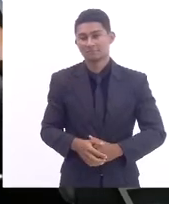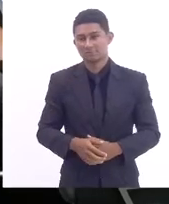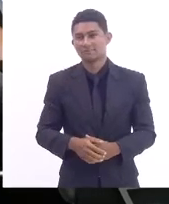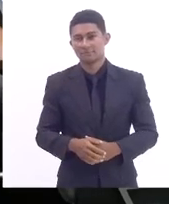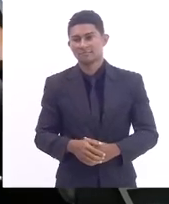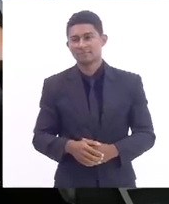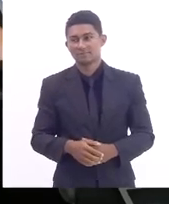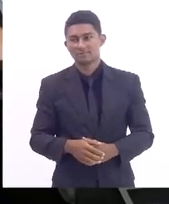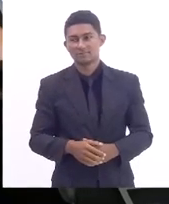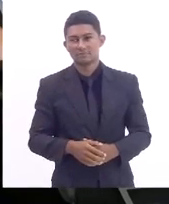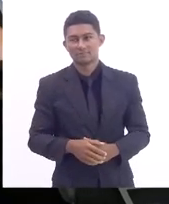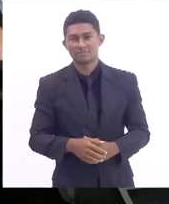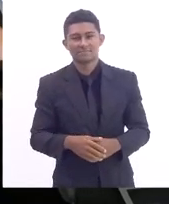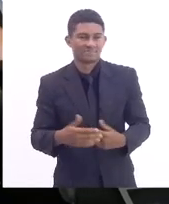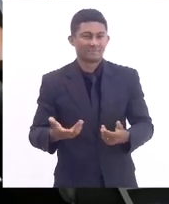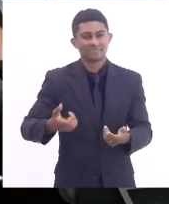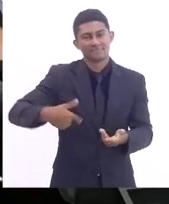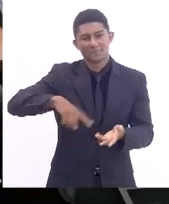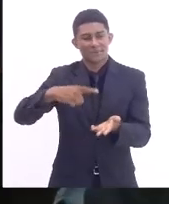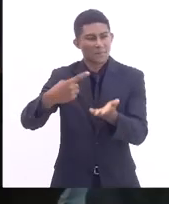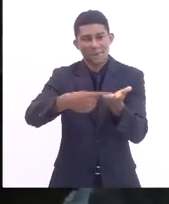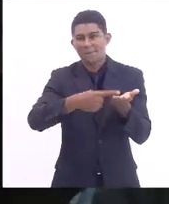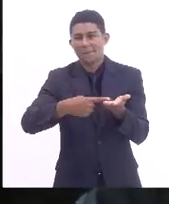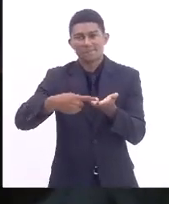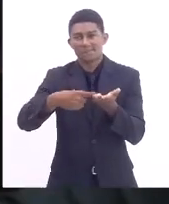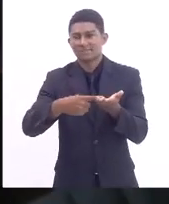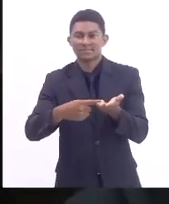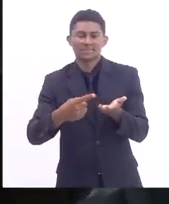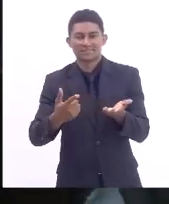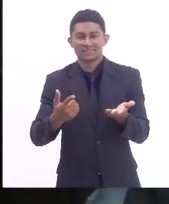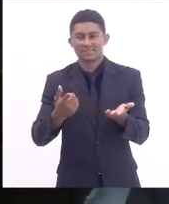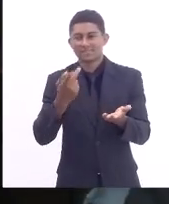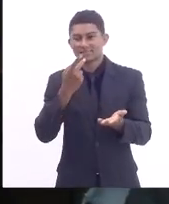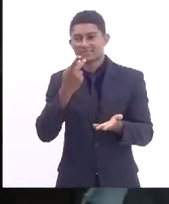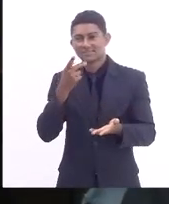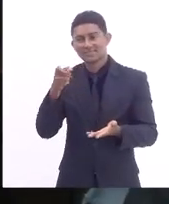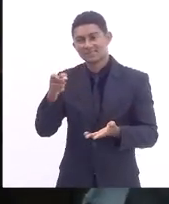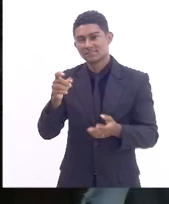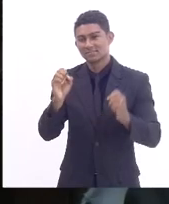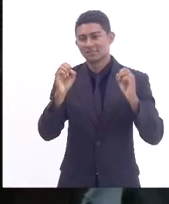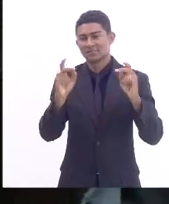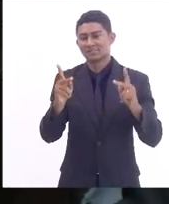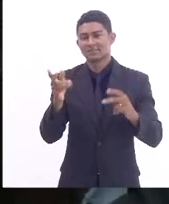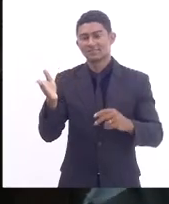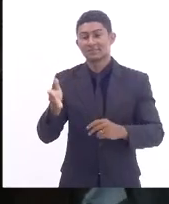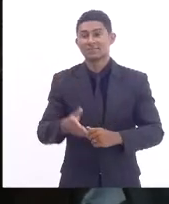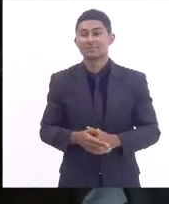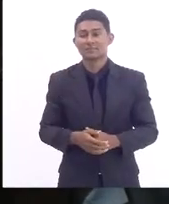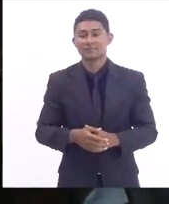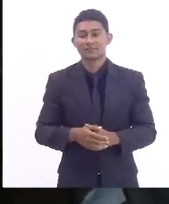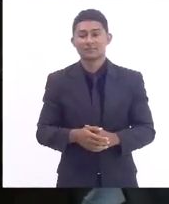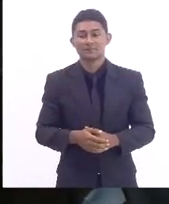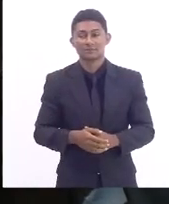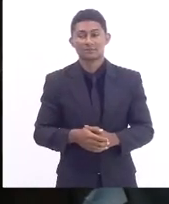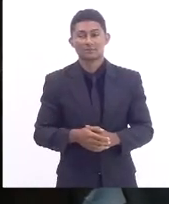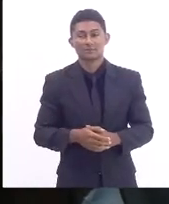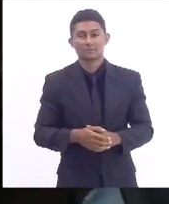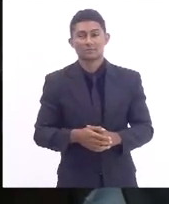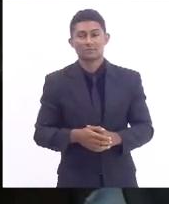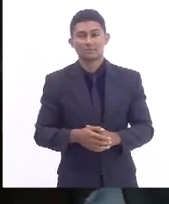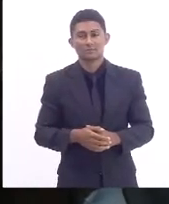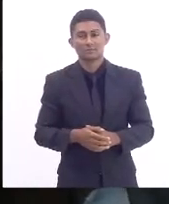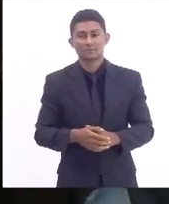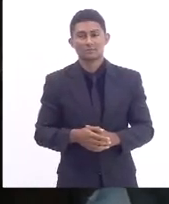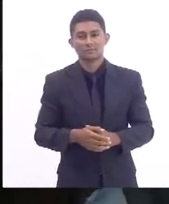e o ruim de não combinar as coisas é isso né eu ia falar isso também mas é aqui foi o deputado para falar pessoal só mais uma coisinha